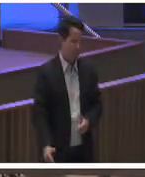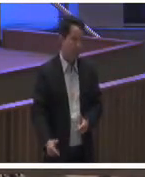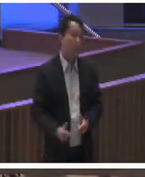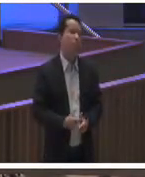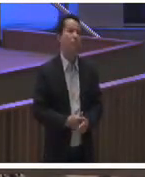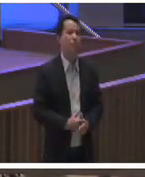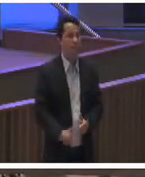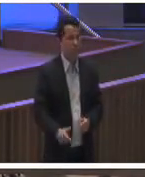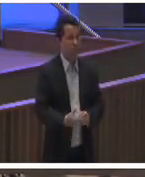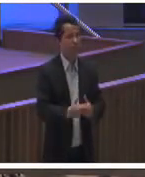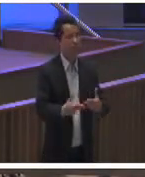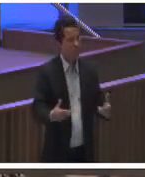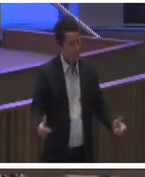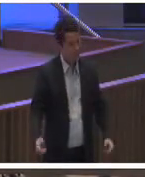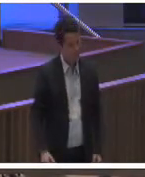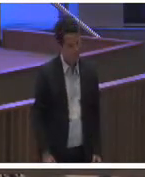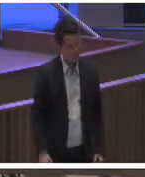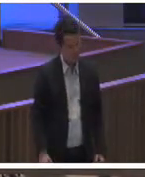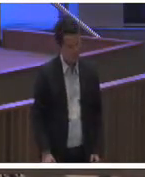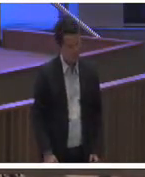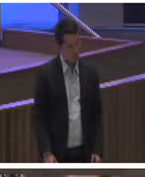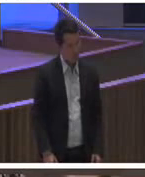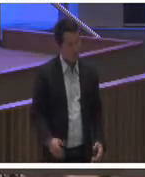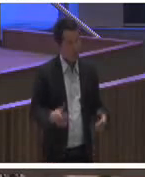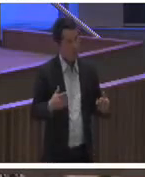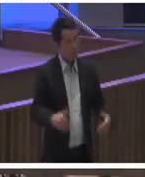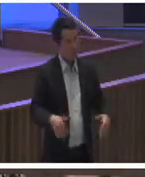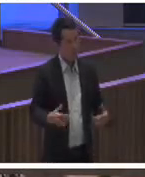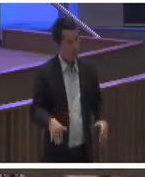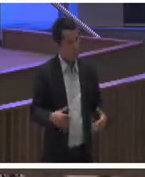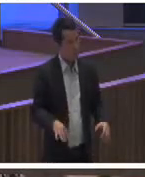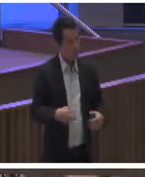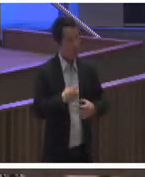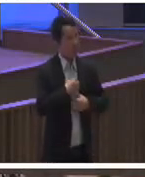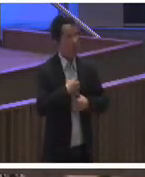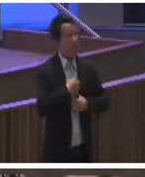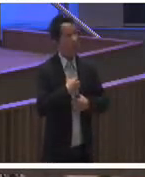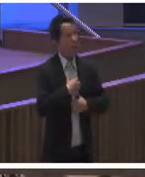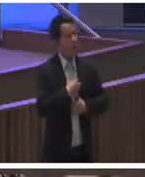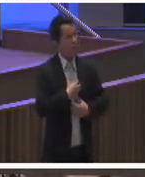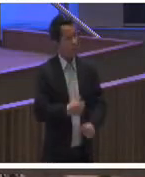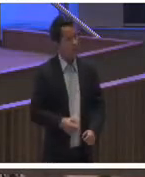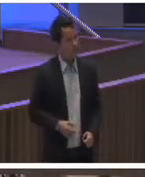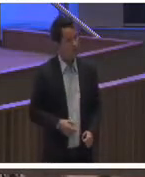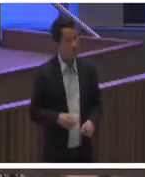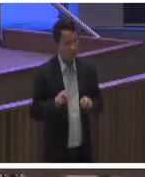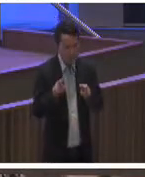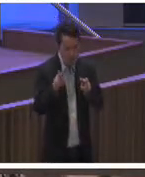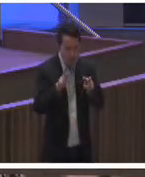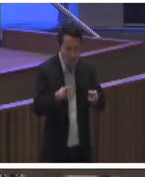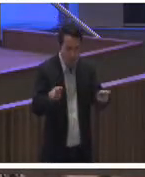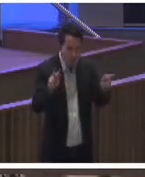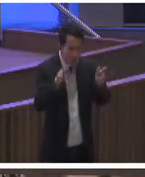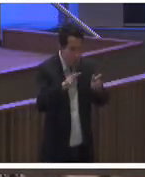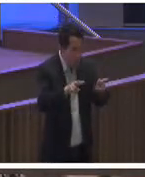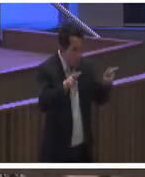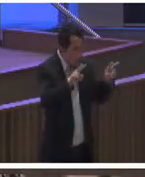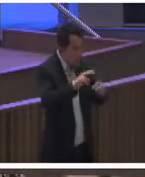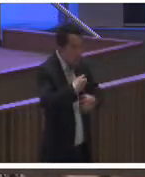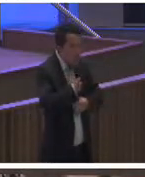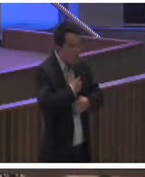espiritual, e é a arma do poder de Deus na nossa vida, que a gente tem que aprender a